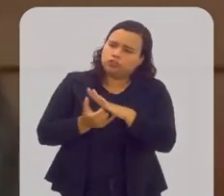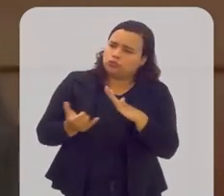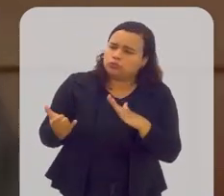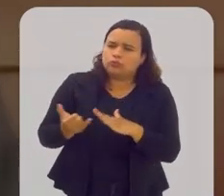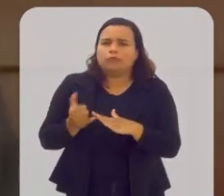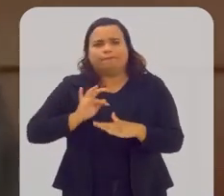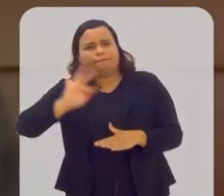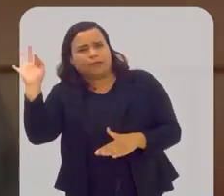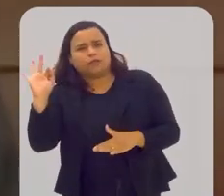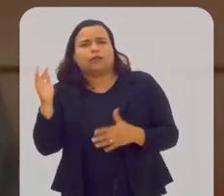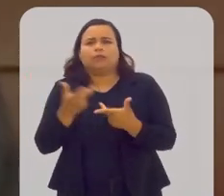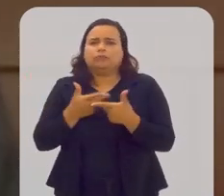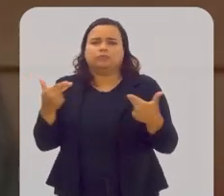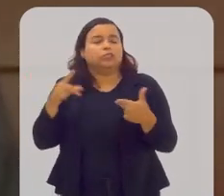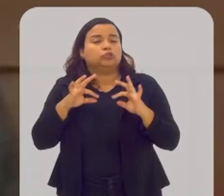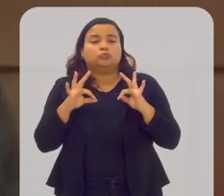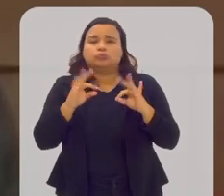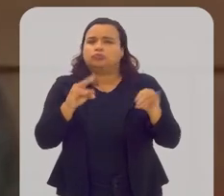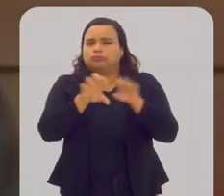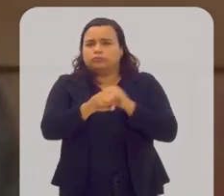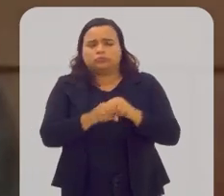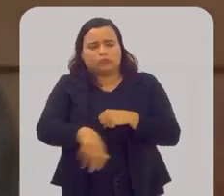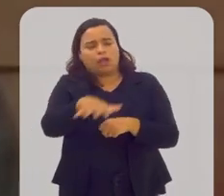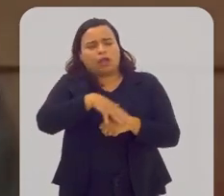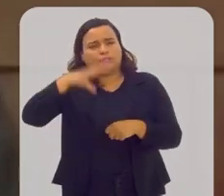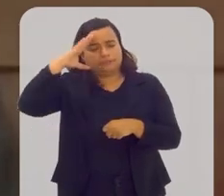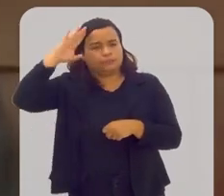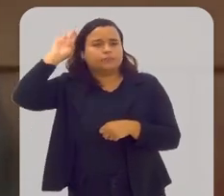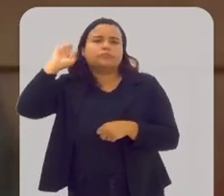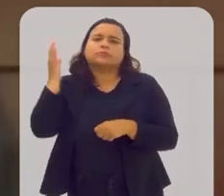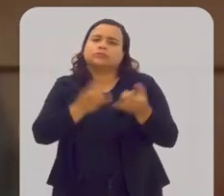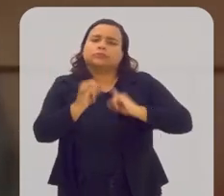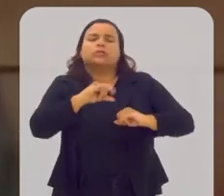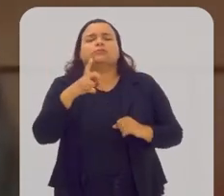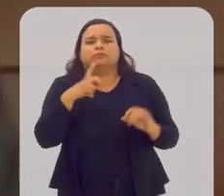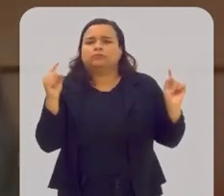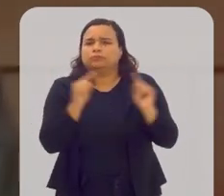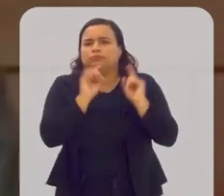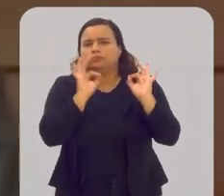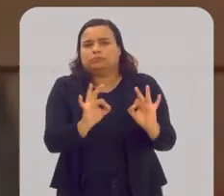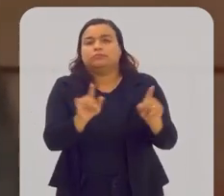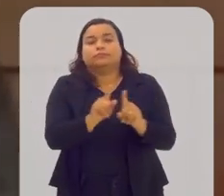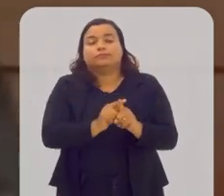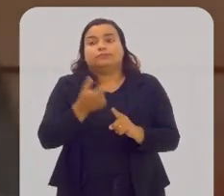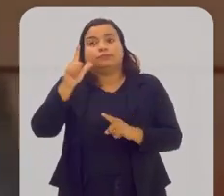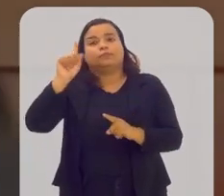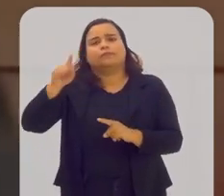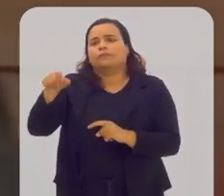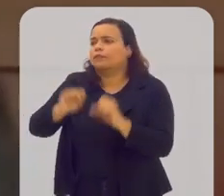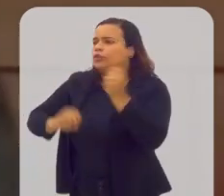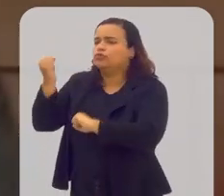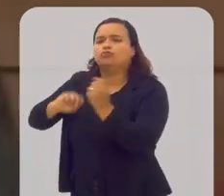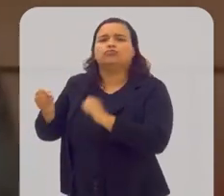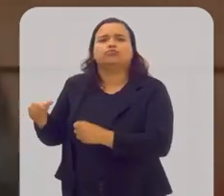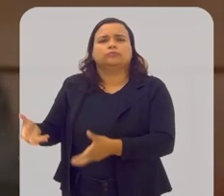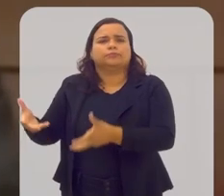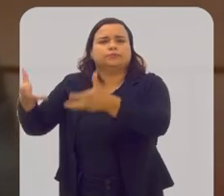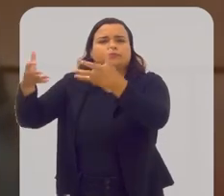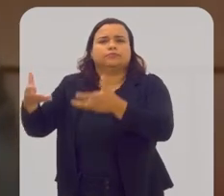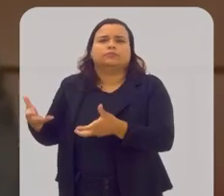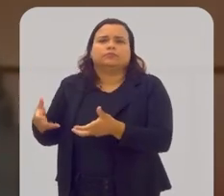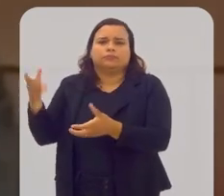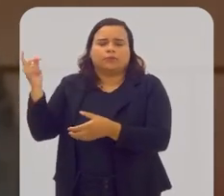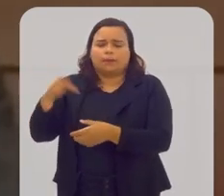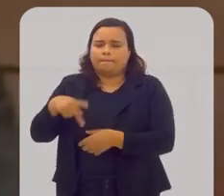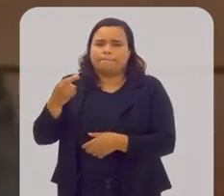federais, institutos federais, todos têm alguma formação na área da química. Outra é a indústria em si, que